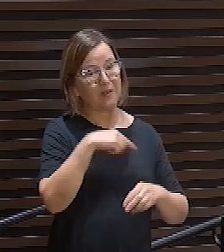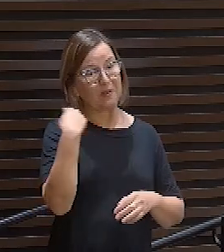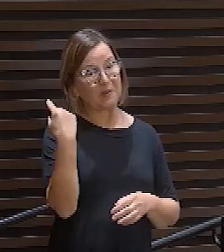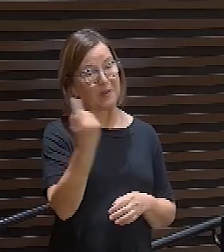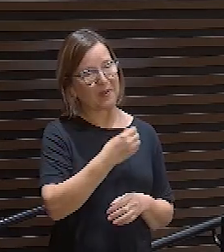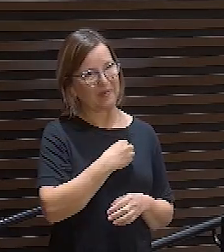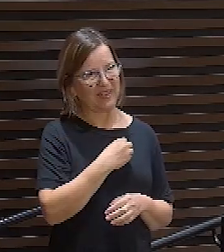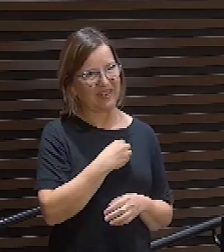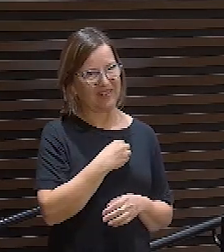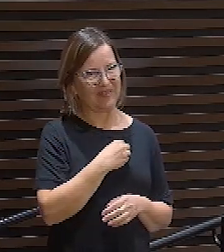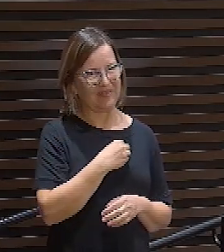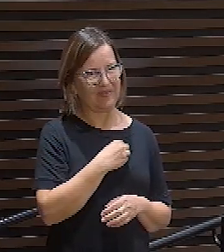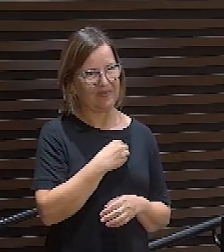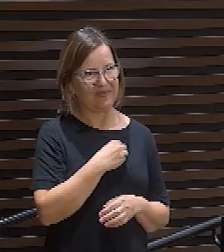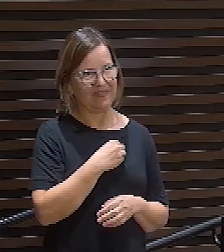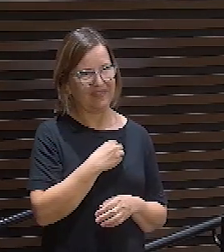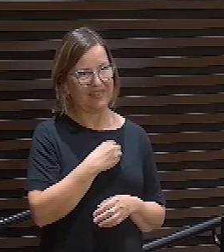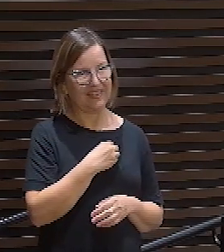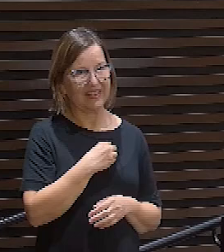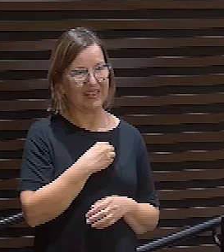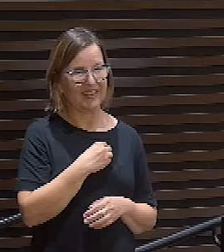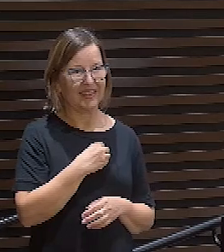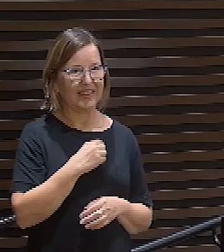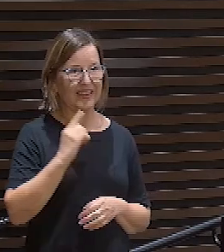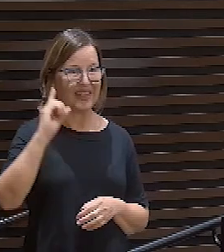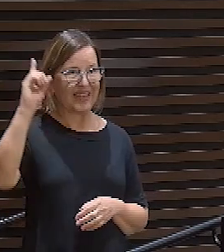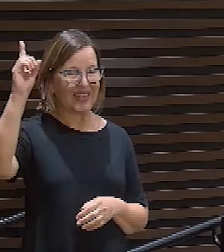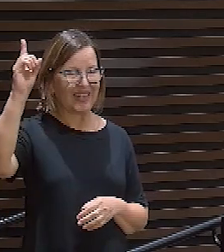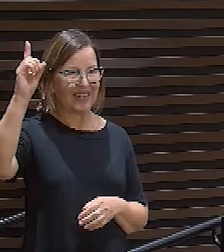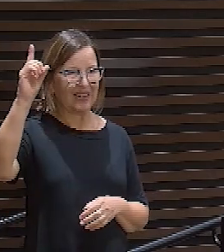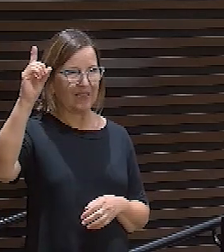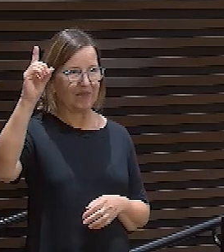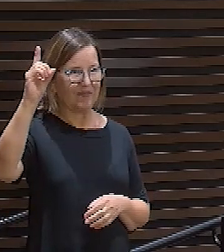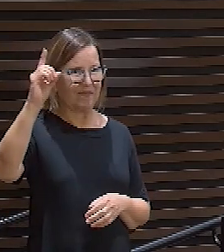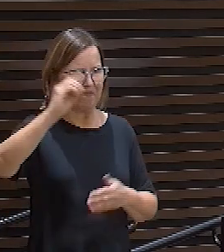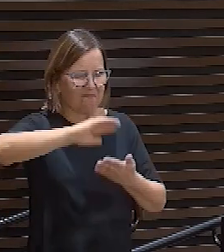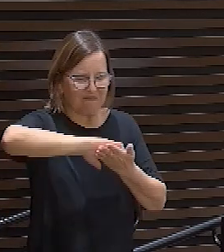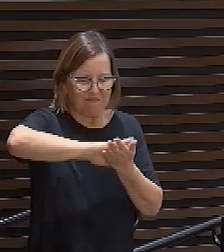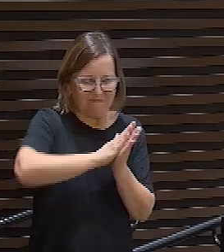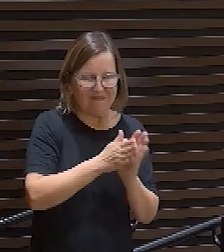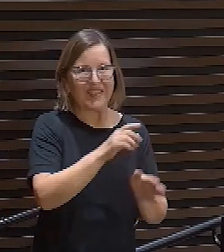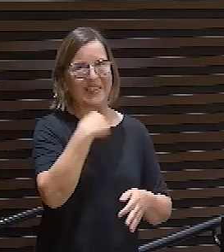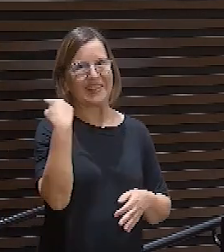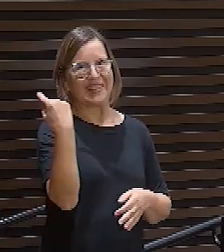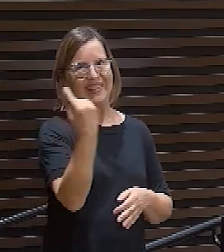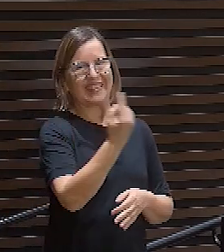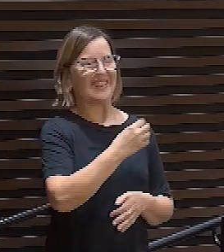mais, Ele remove os nossos pecados.